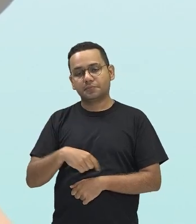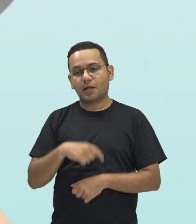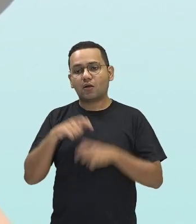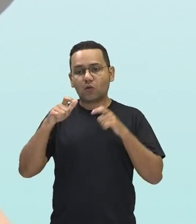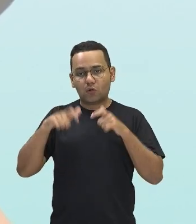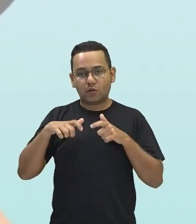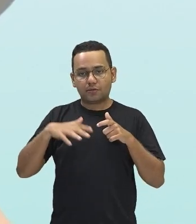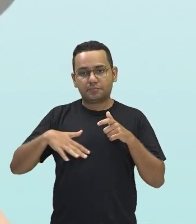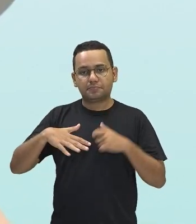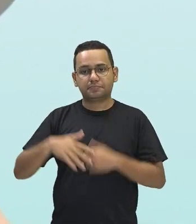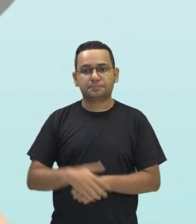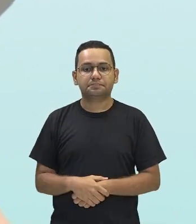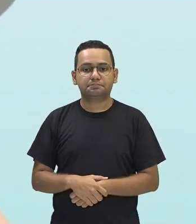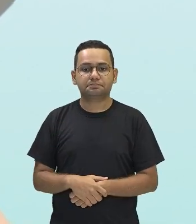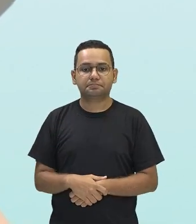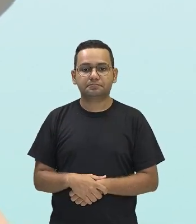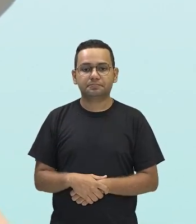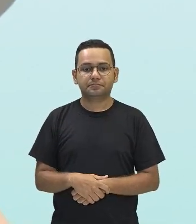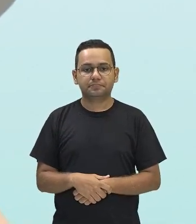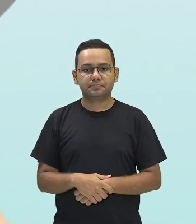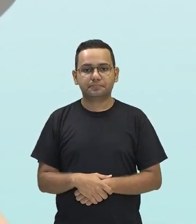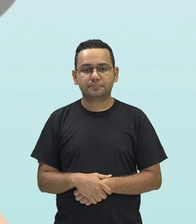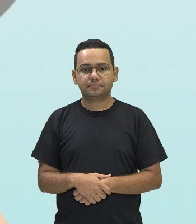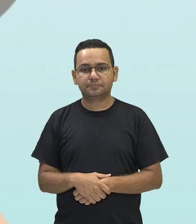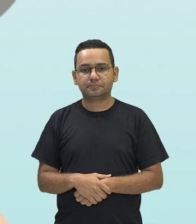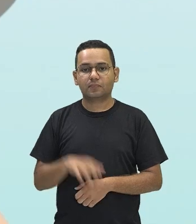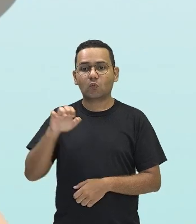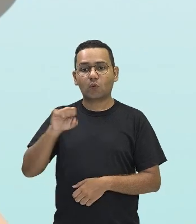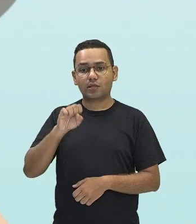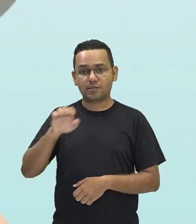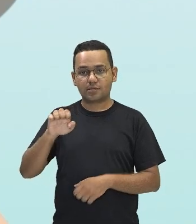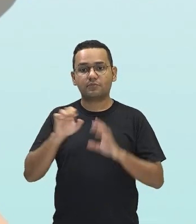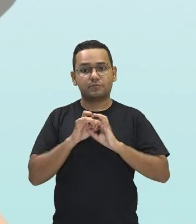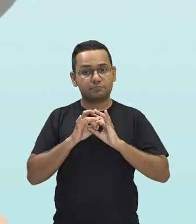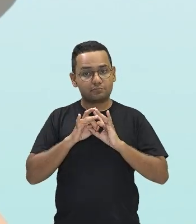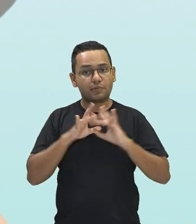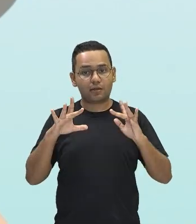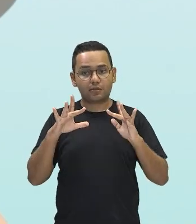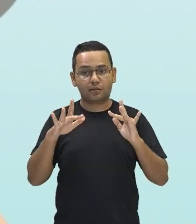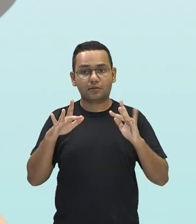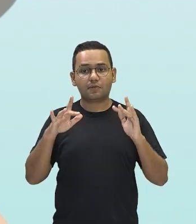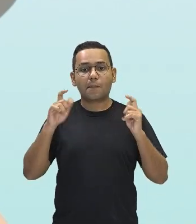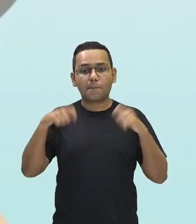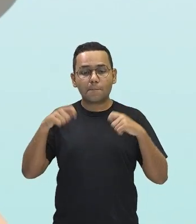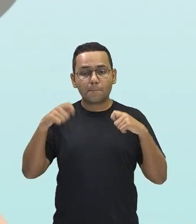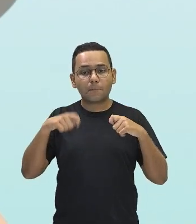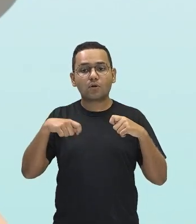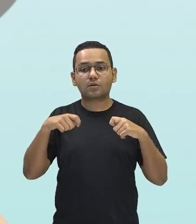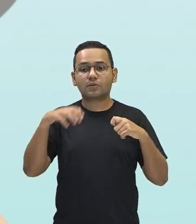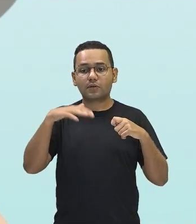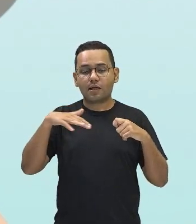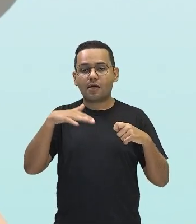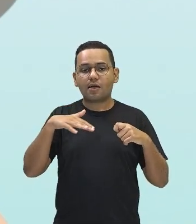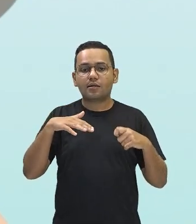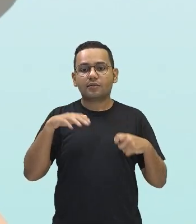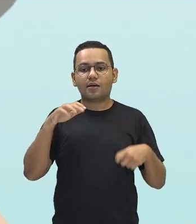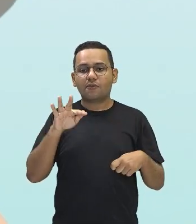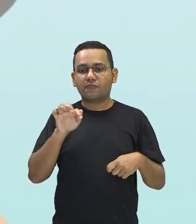esôfago. E a epiglote abre novamente a entrada da faringe.